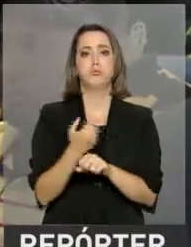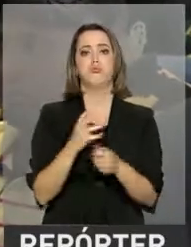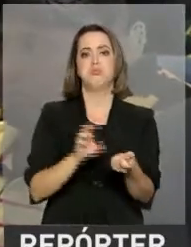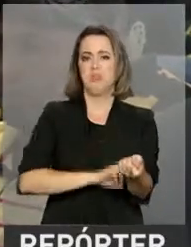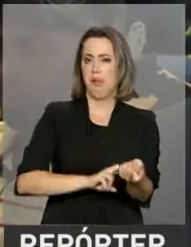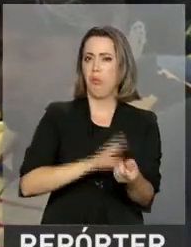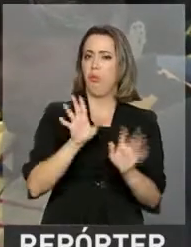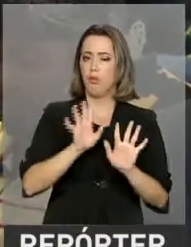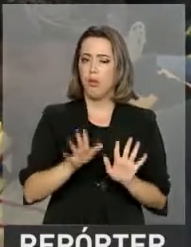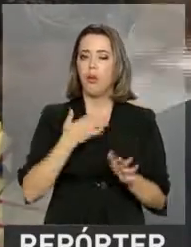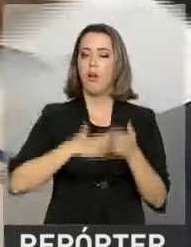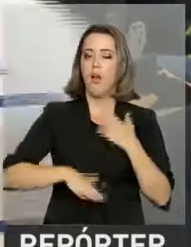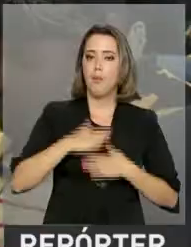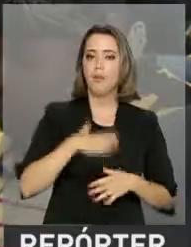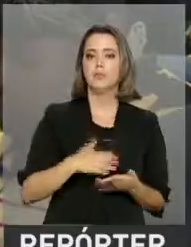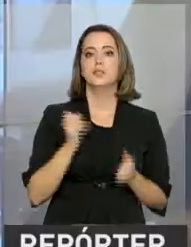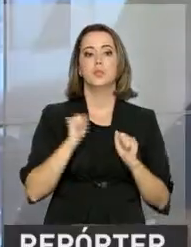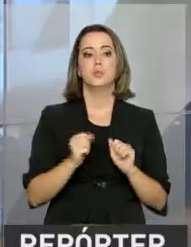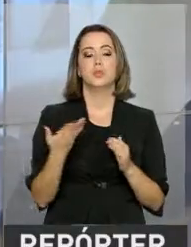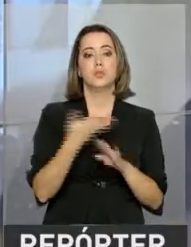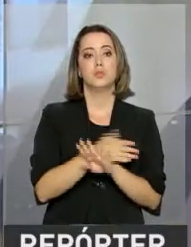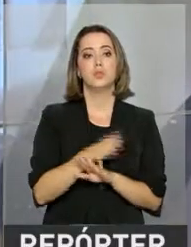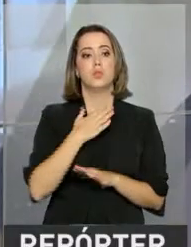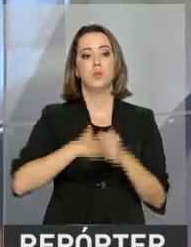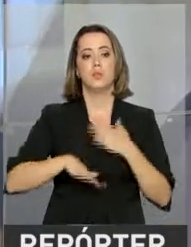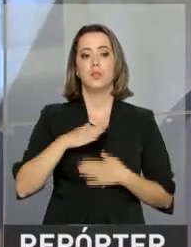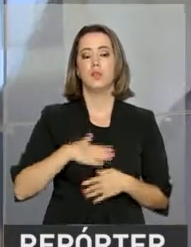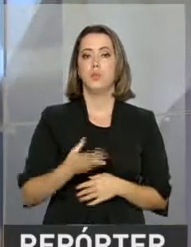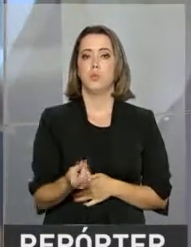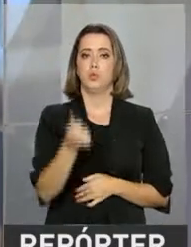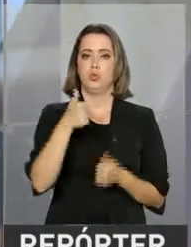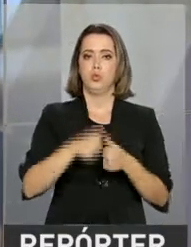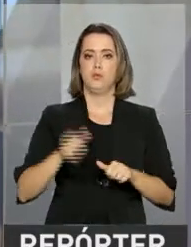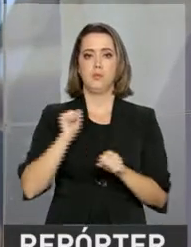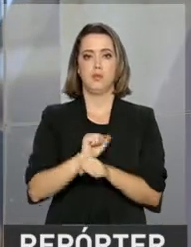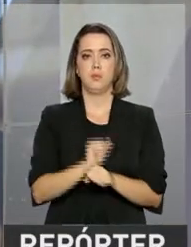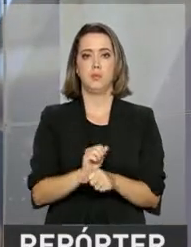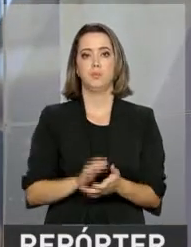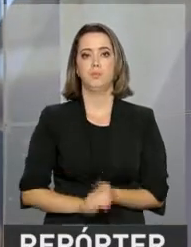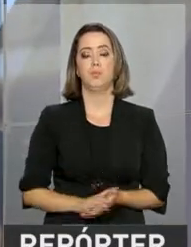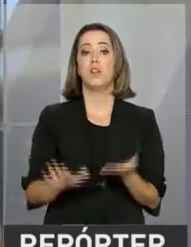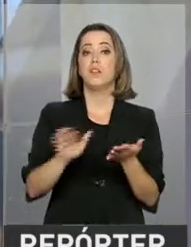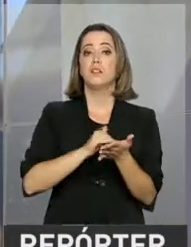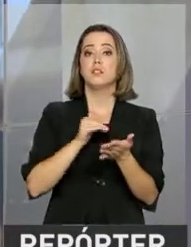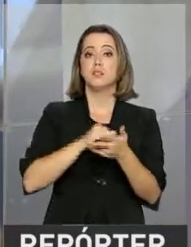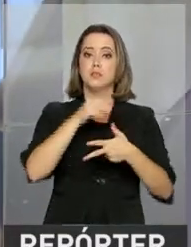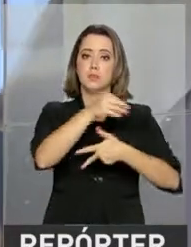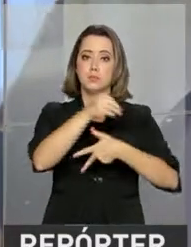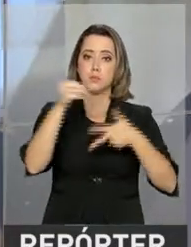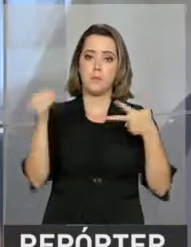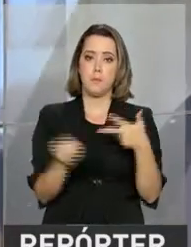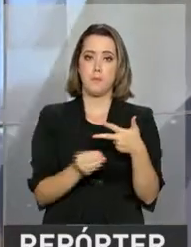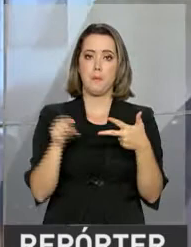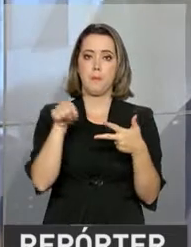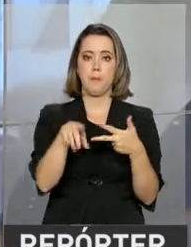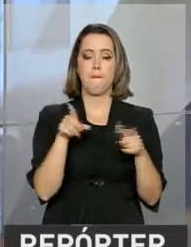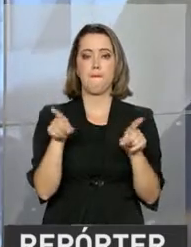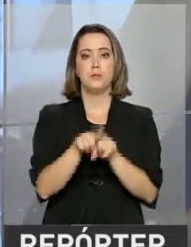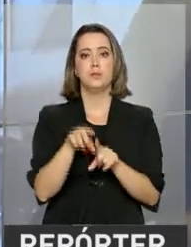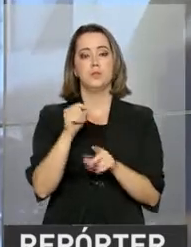pode vir com tranquilidade o dinheiro aqui as inscrições para o exame nacional do ensino médio de